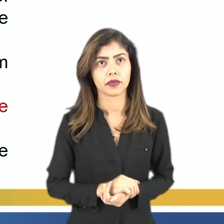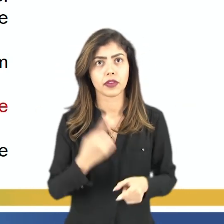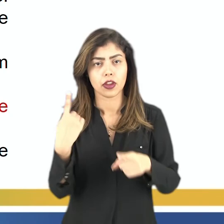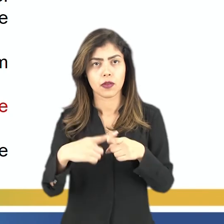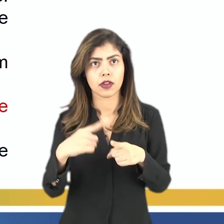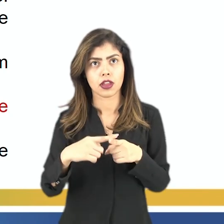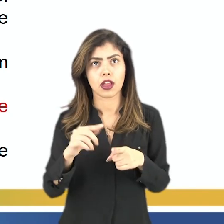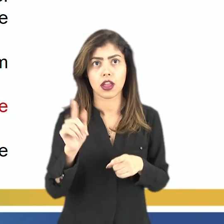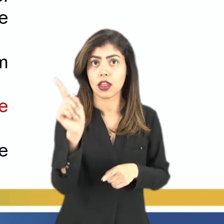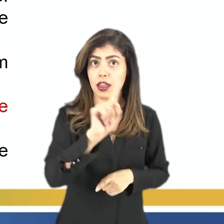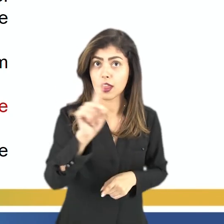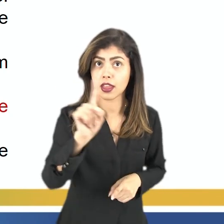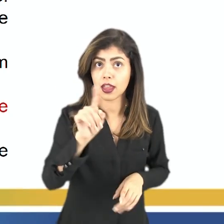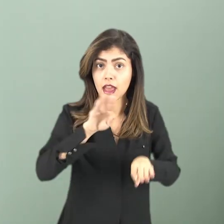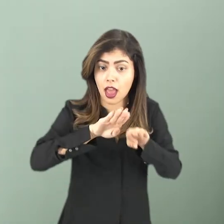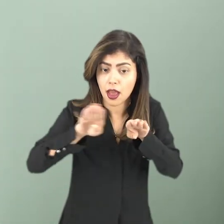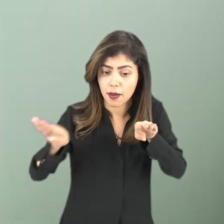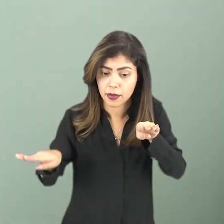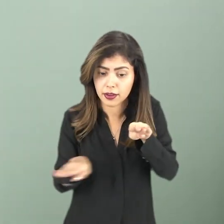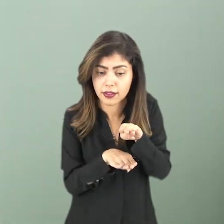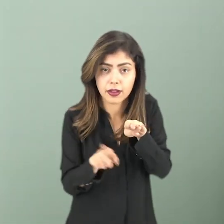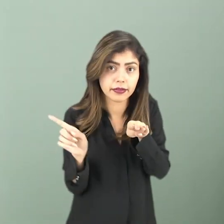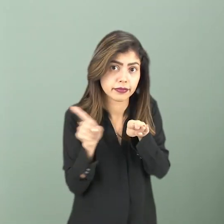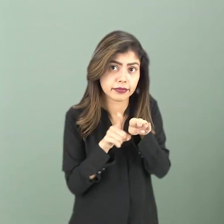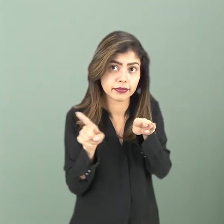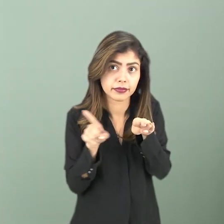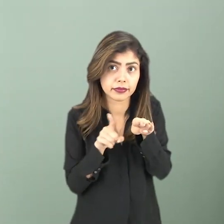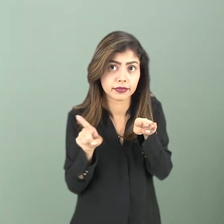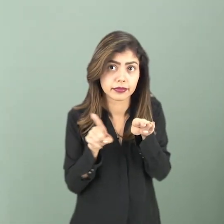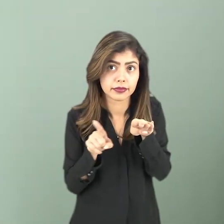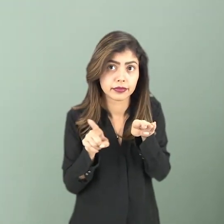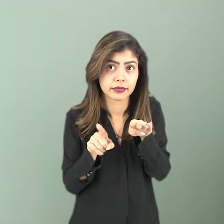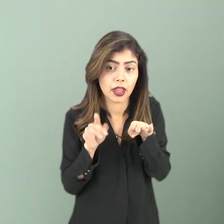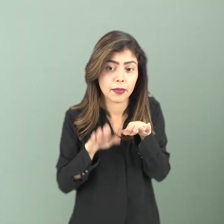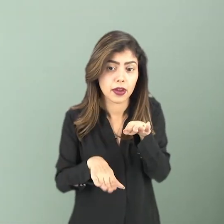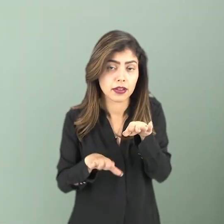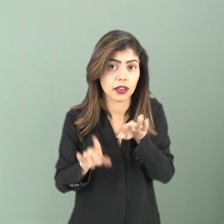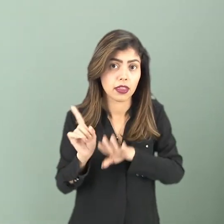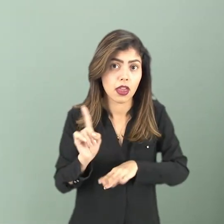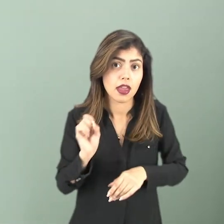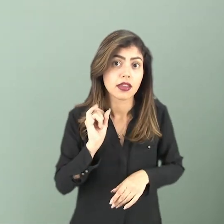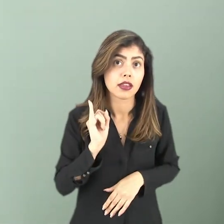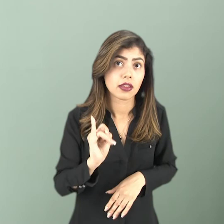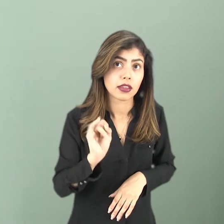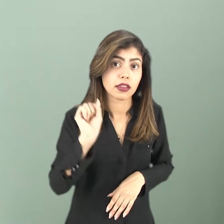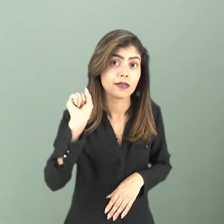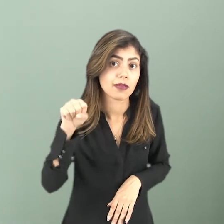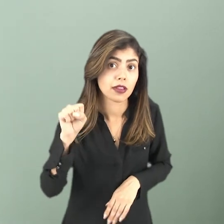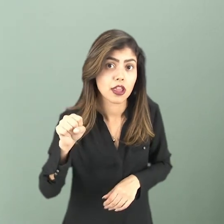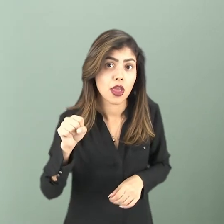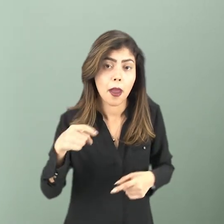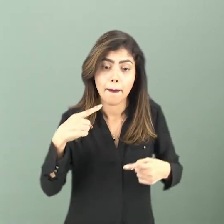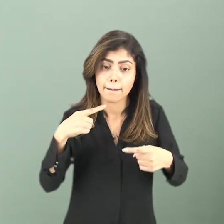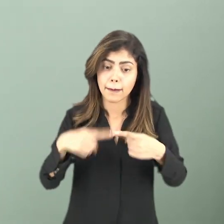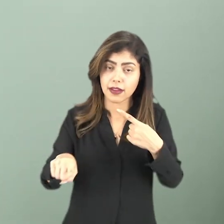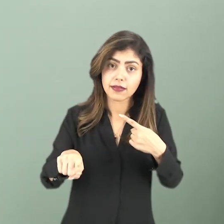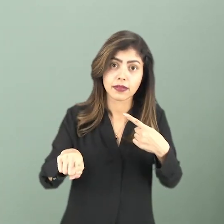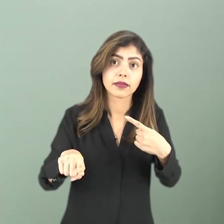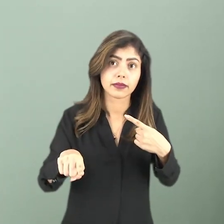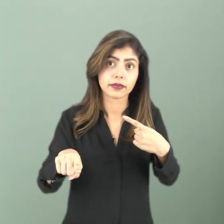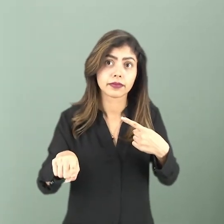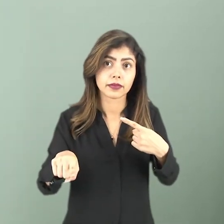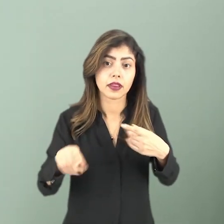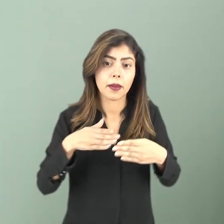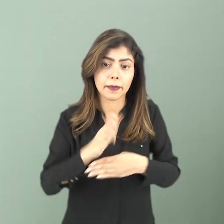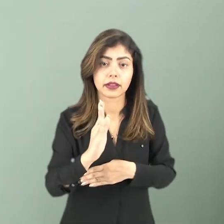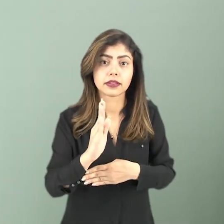porque a função dele não é abaixar a corrente máxima do circuito, e sim não permitir com que ela